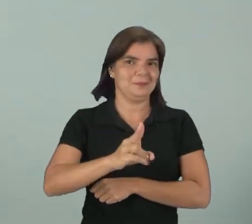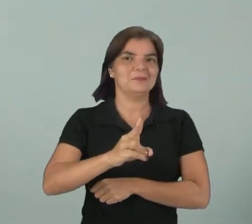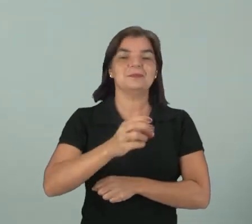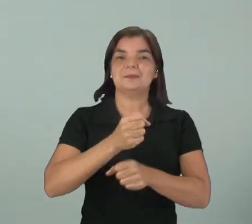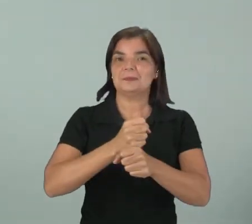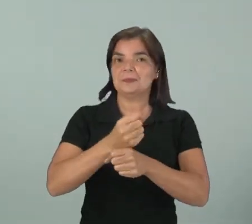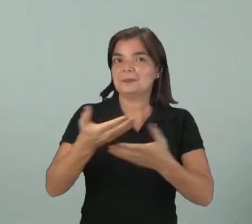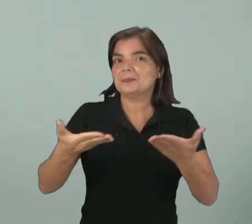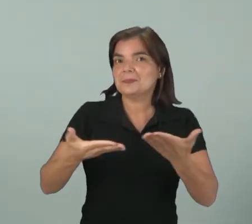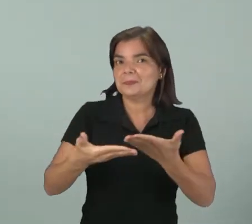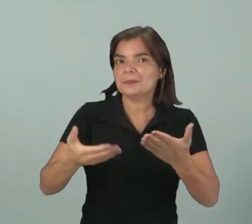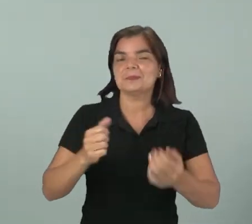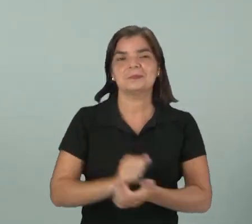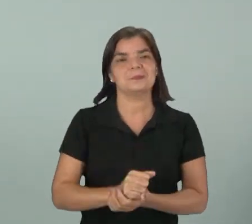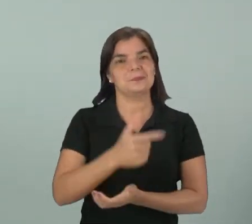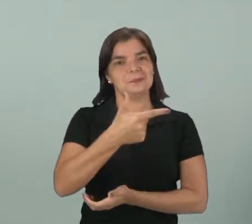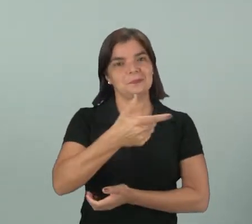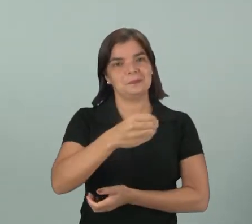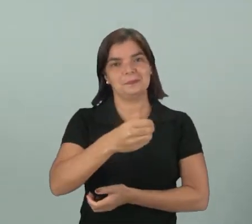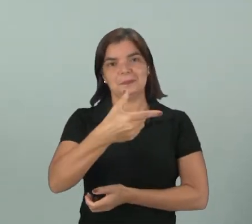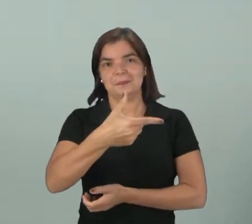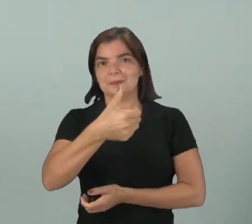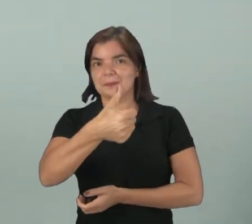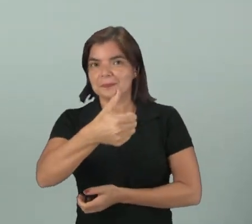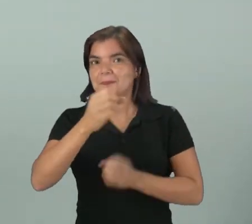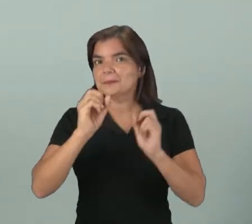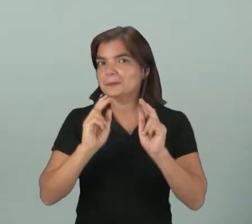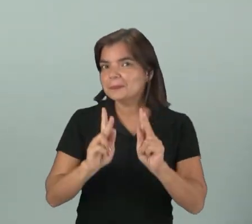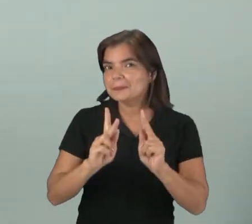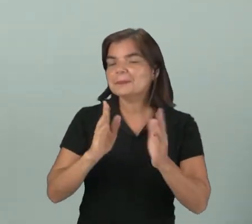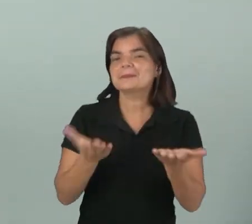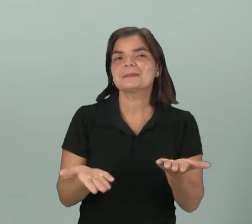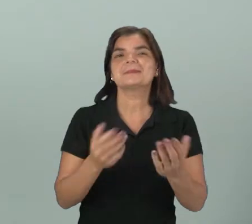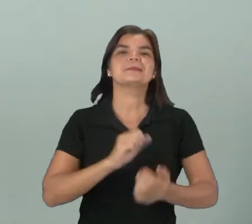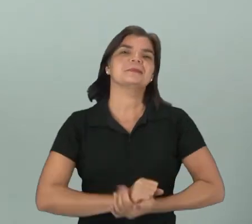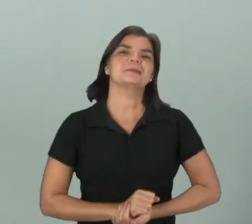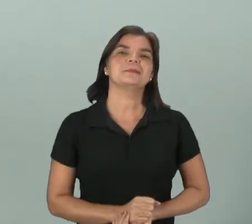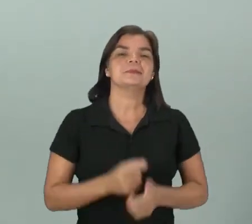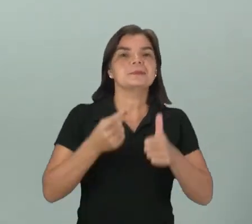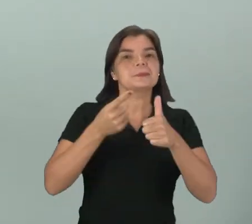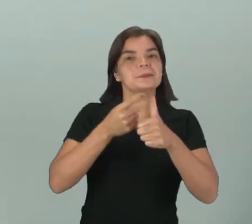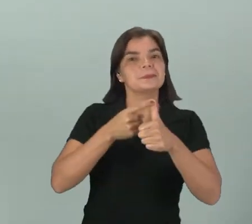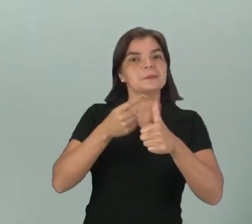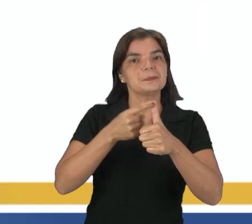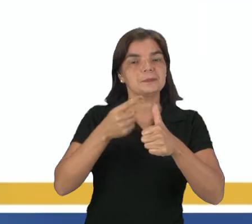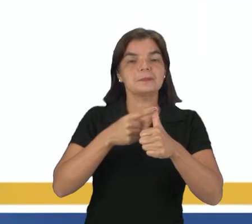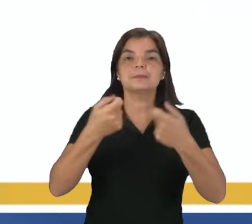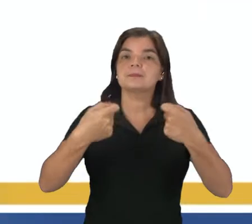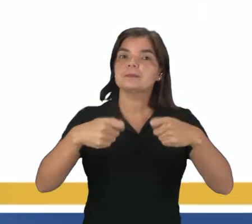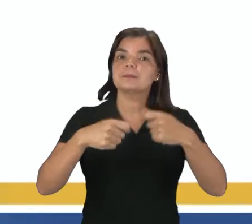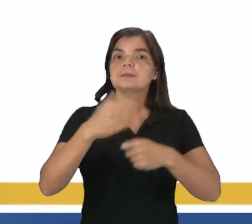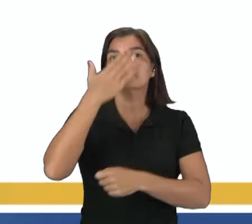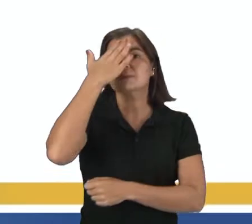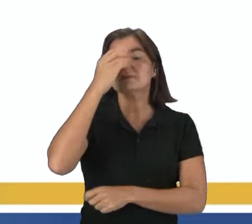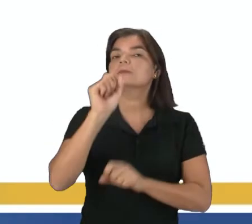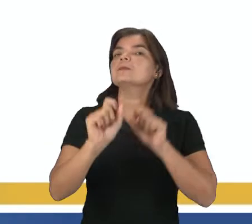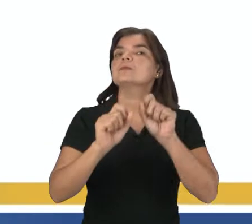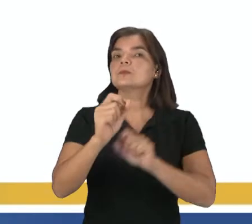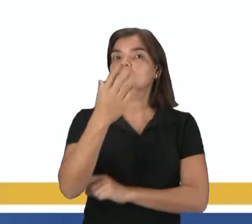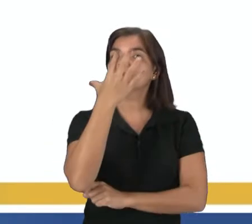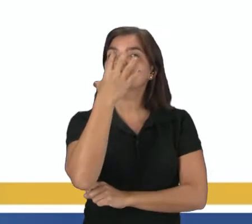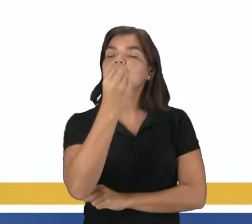ano letivo de 2021, ok? Então vamos lá? Primeira coisa que nós precisamos saber sobre